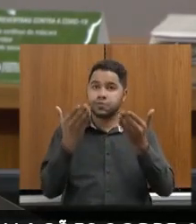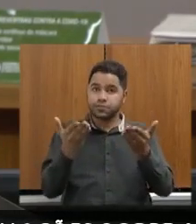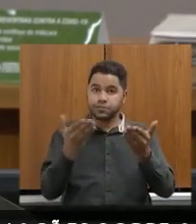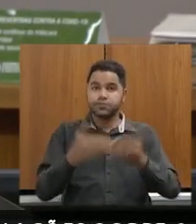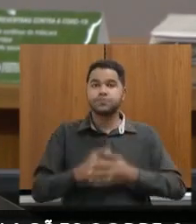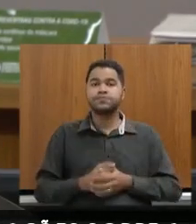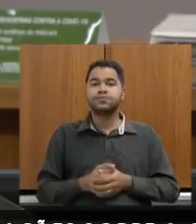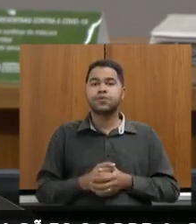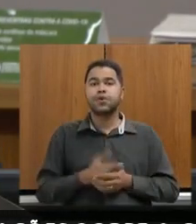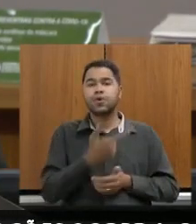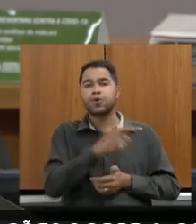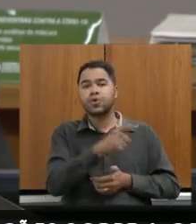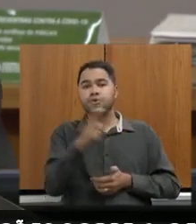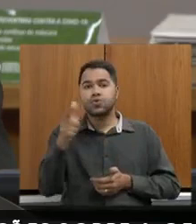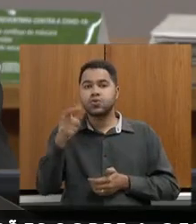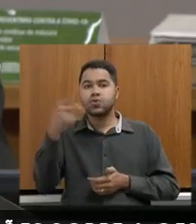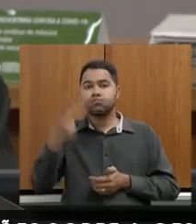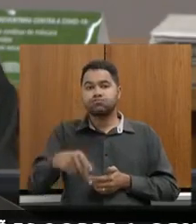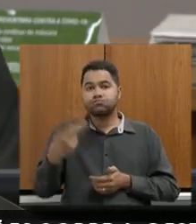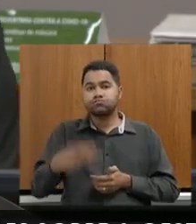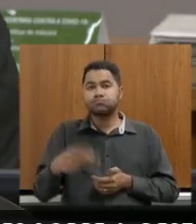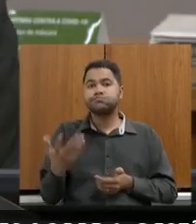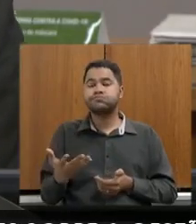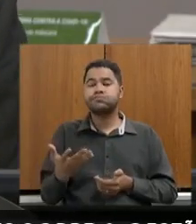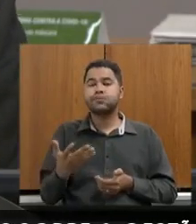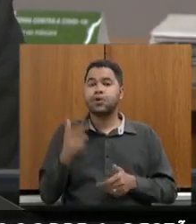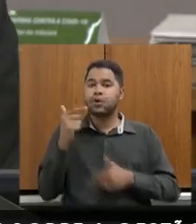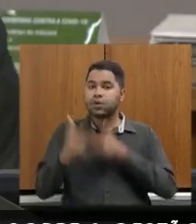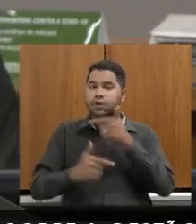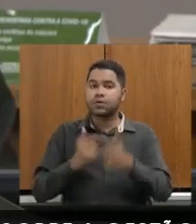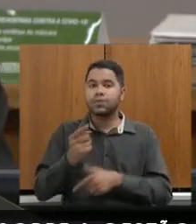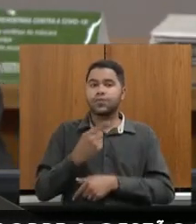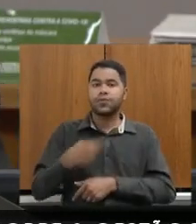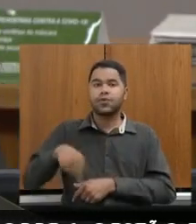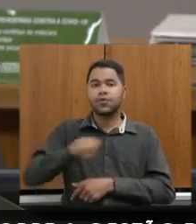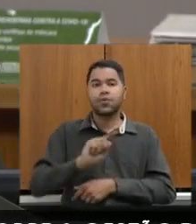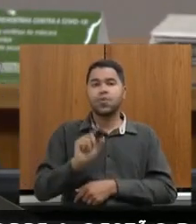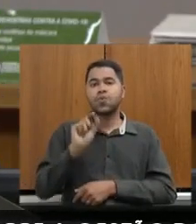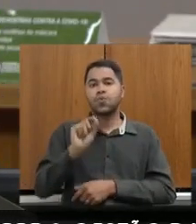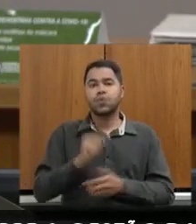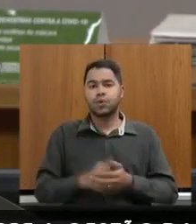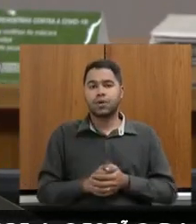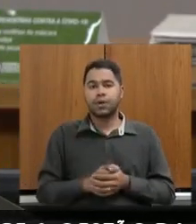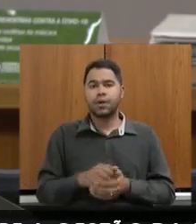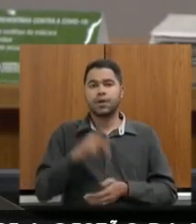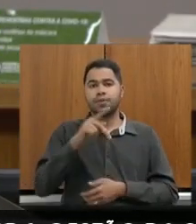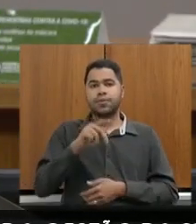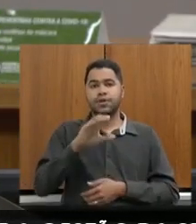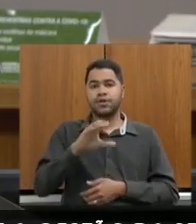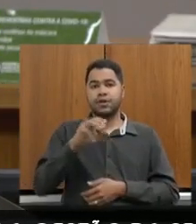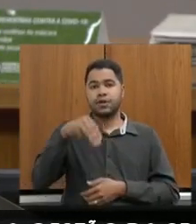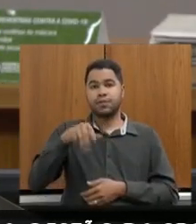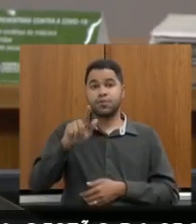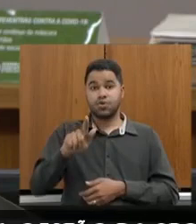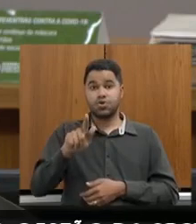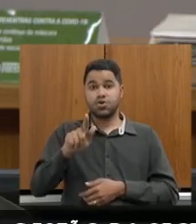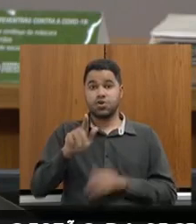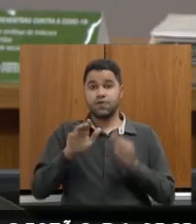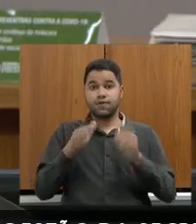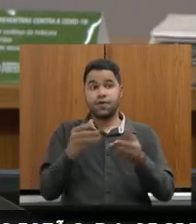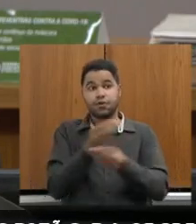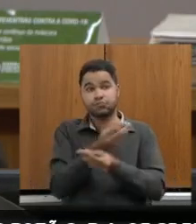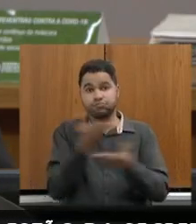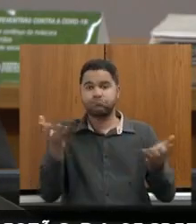vossa excelência os demais membros aqui da comissão um trabalho que nós fizemos que se chama pcmg em Foco entregas